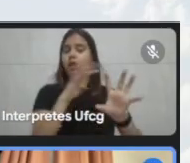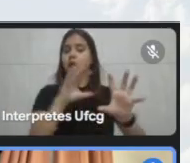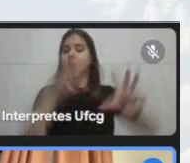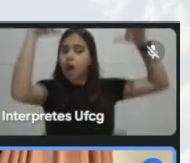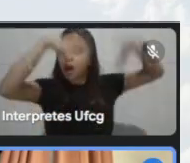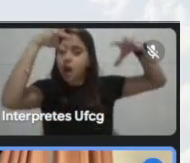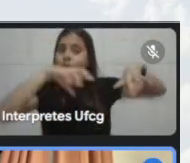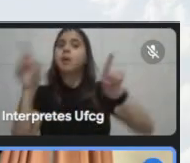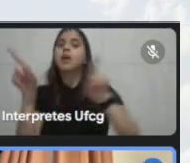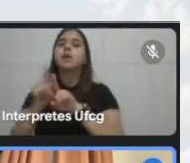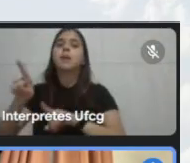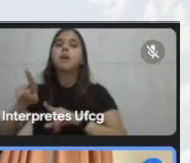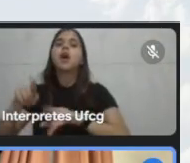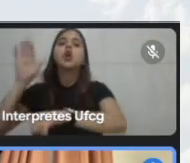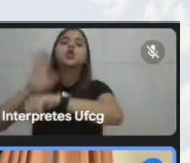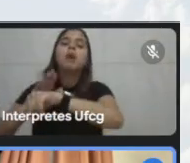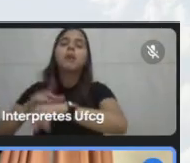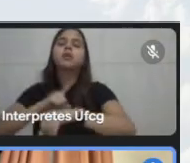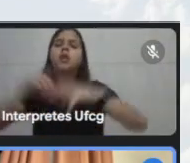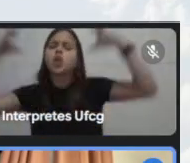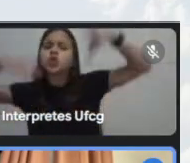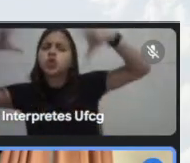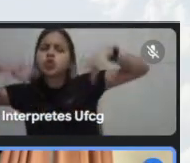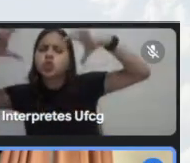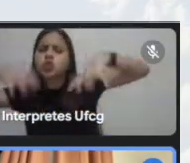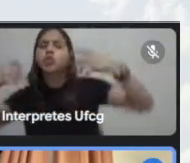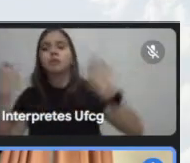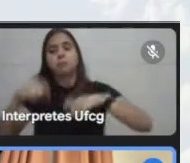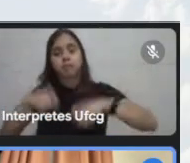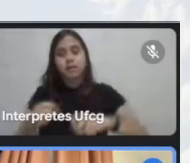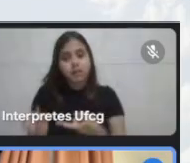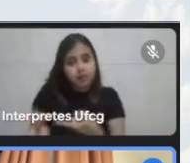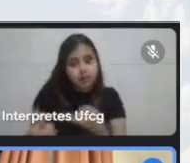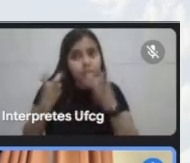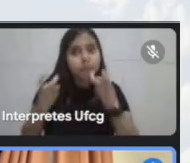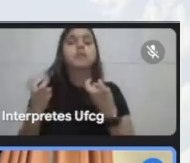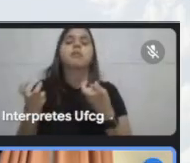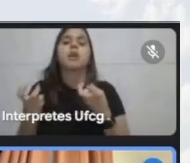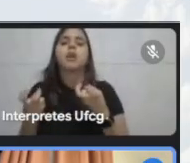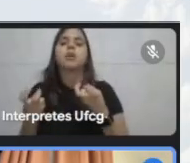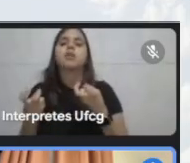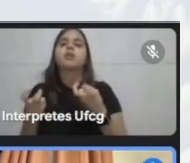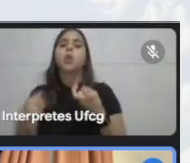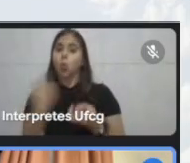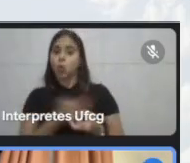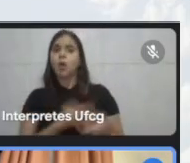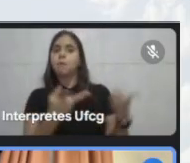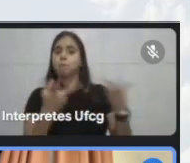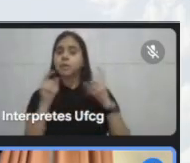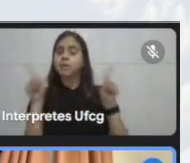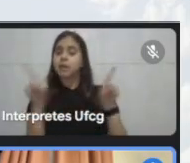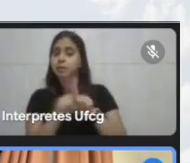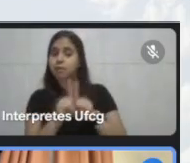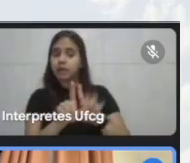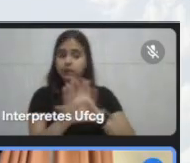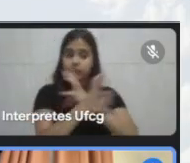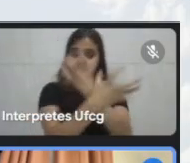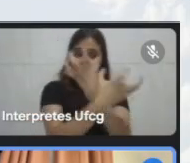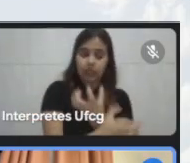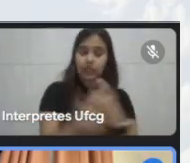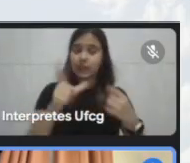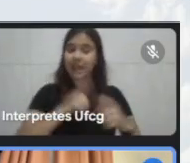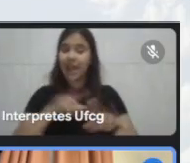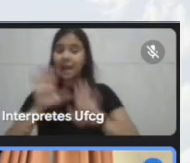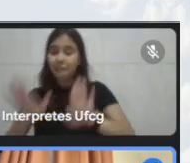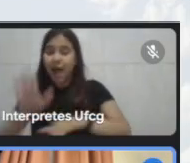de abastecimento, mas esquecer totalmente aí nos períodos de seca, que quando chove a gente passa por diversos problemas de inundação